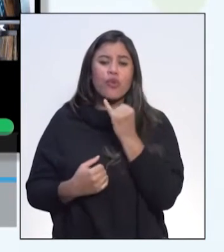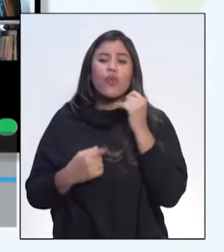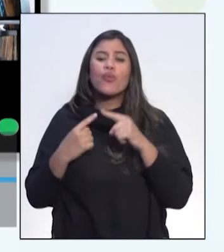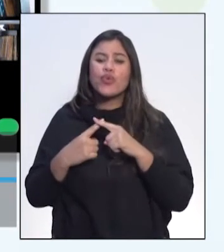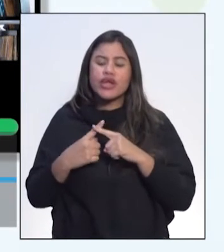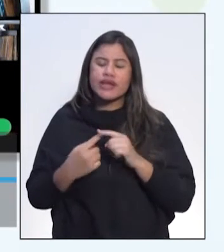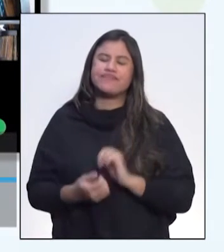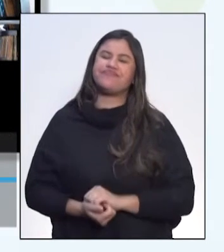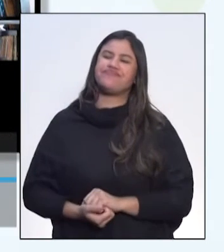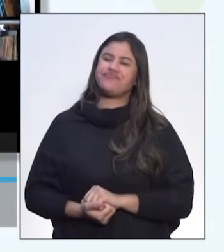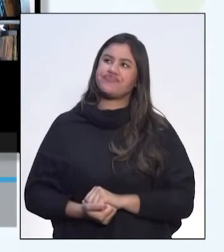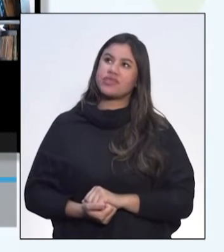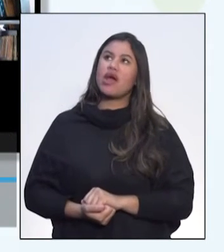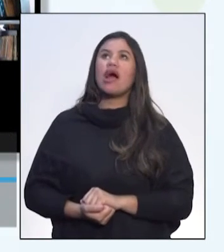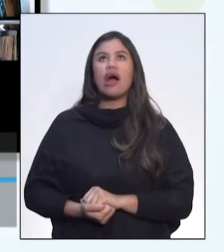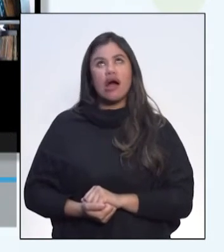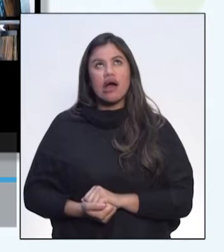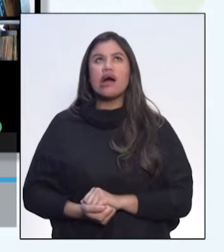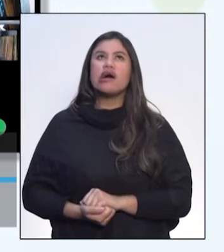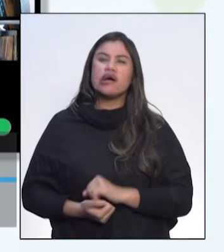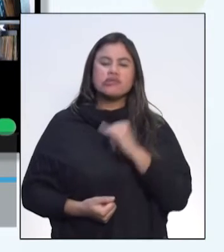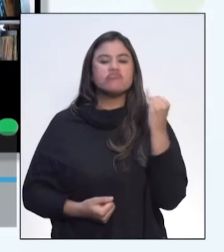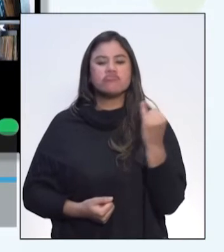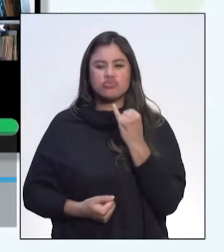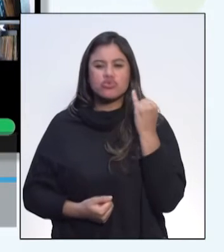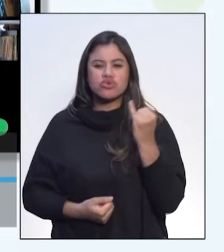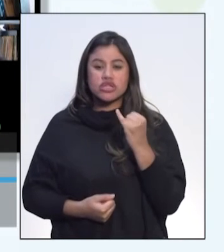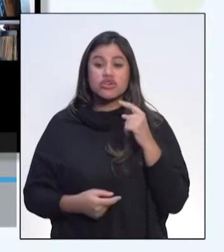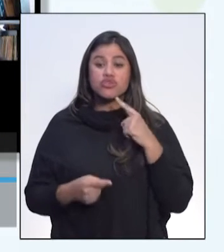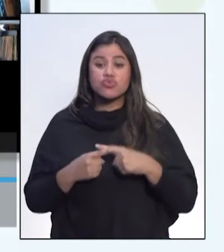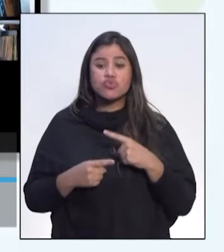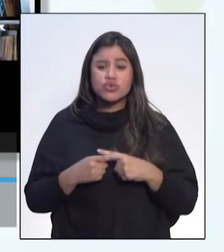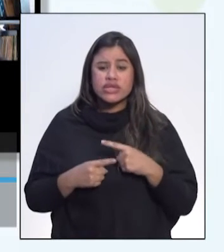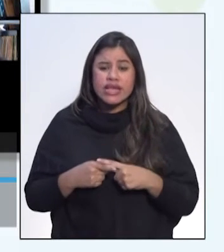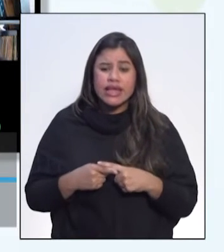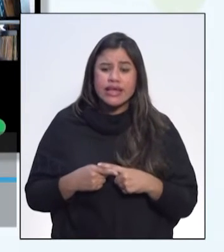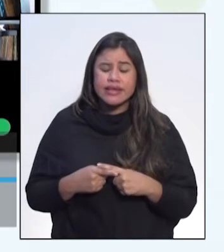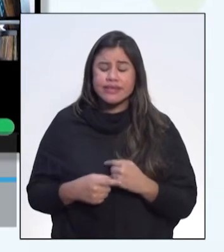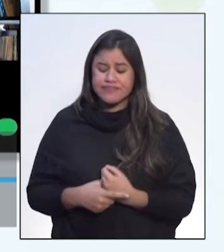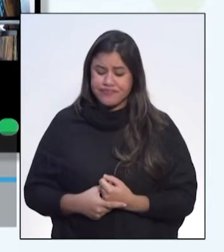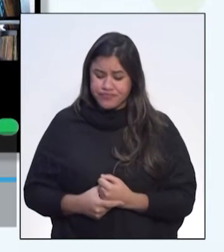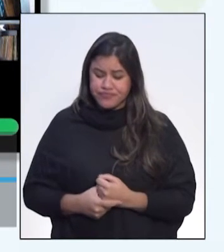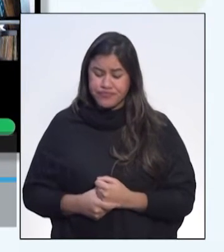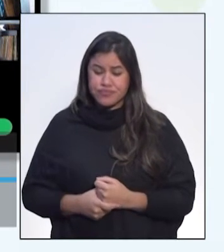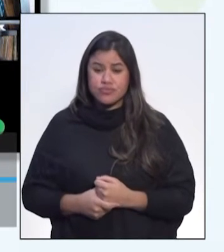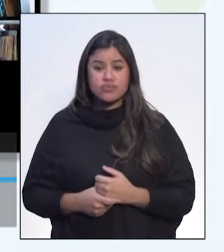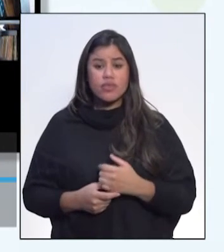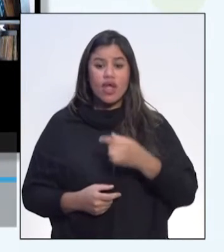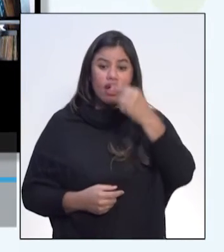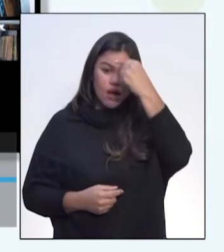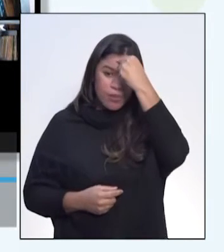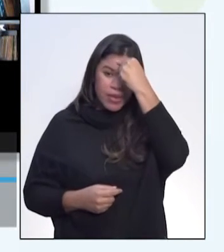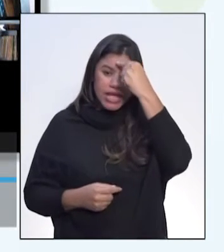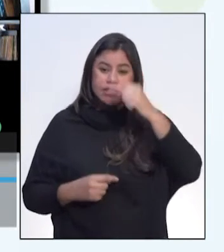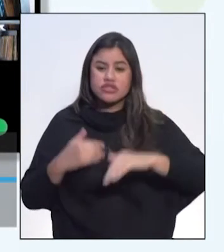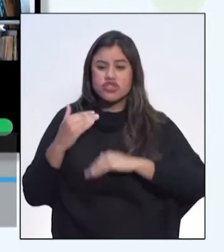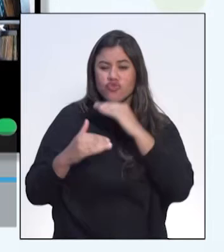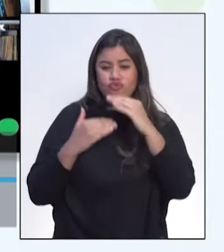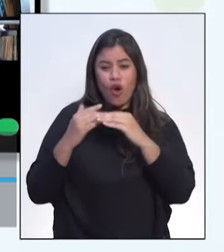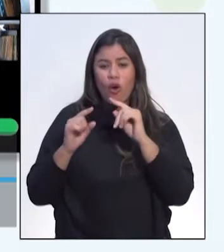importante. É muito importante porque você desenvolve seu pensamento crítico,